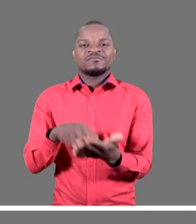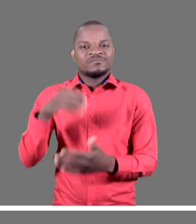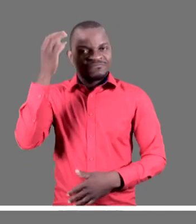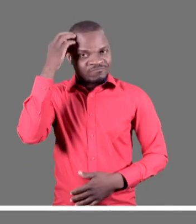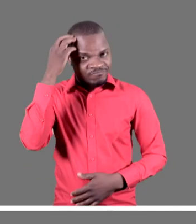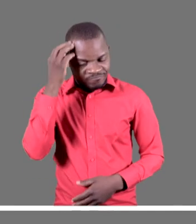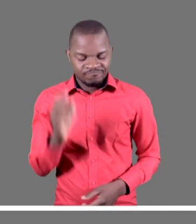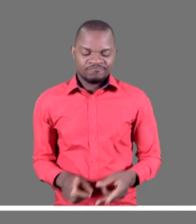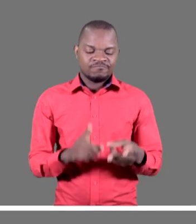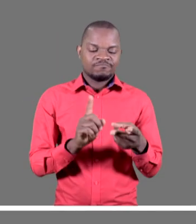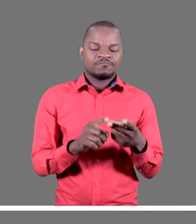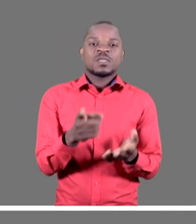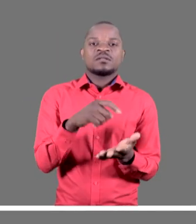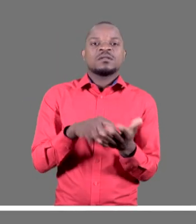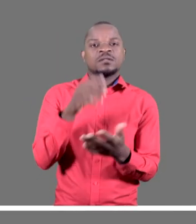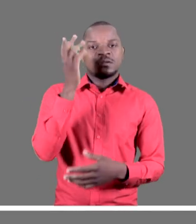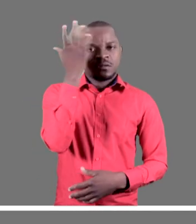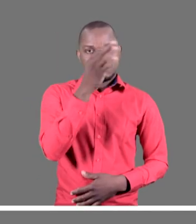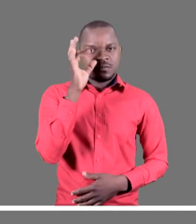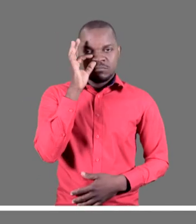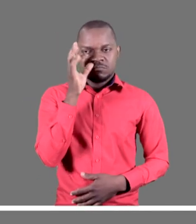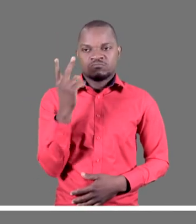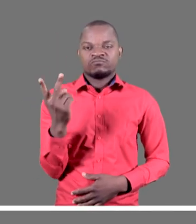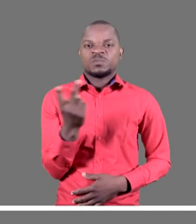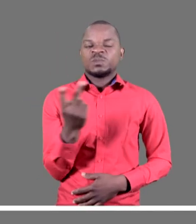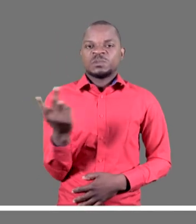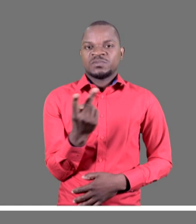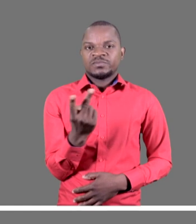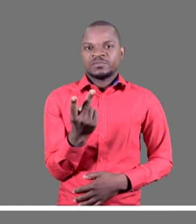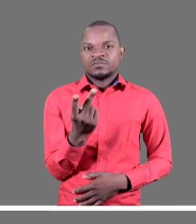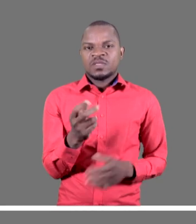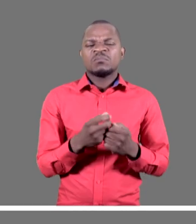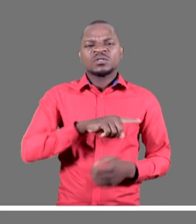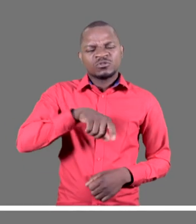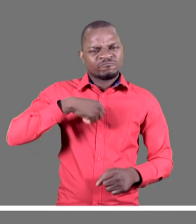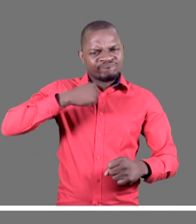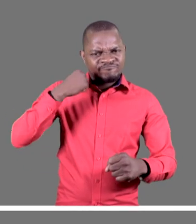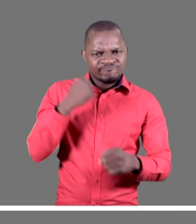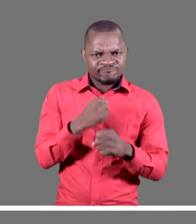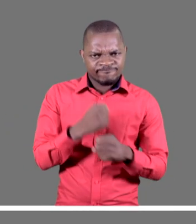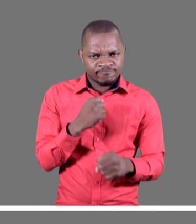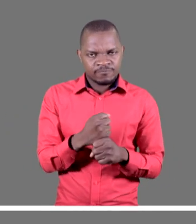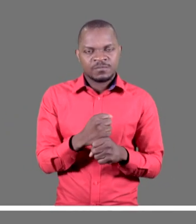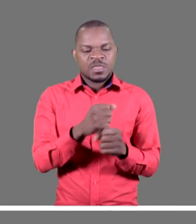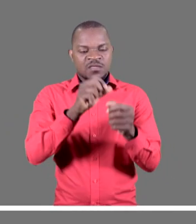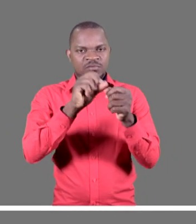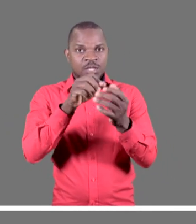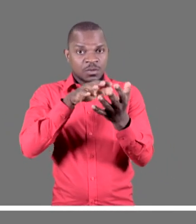Nampula. Em relação a estas duas escolas, nós temos feito um trabalho de